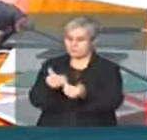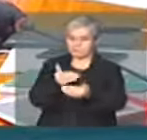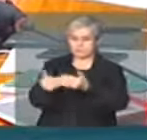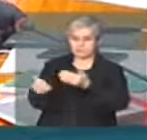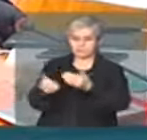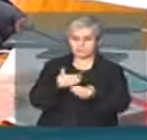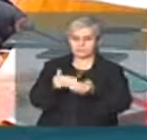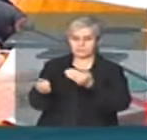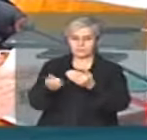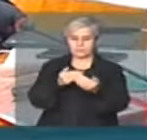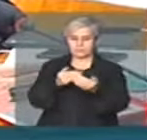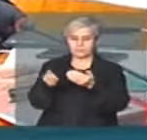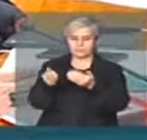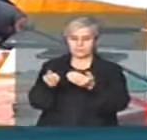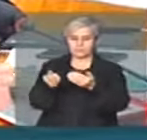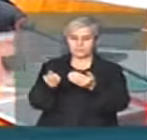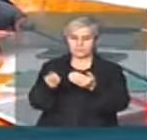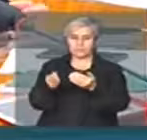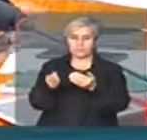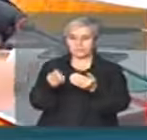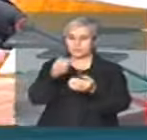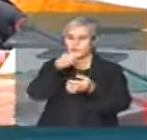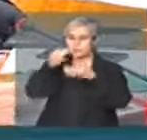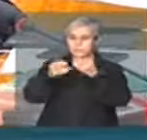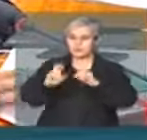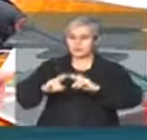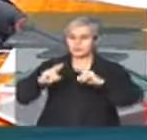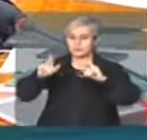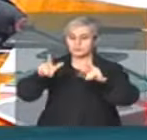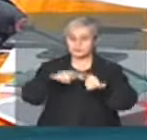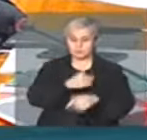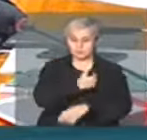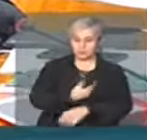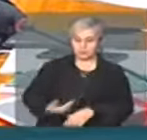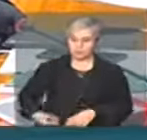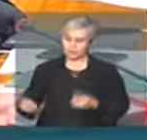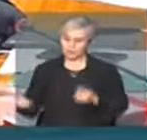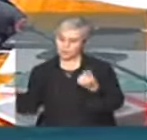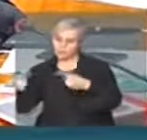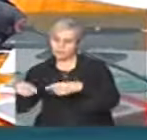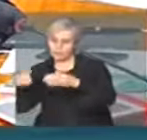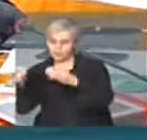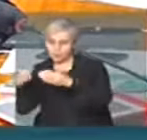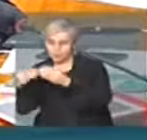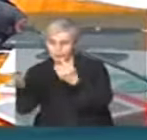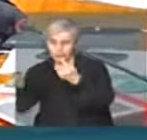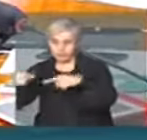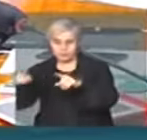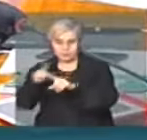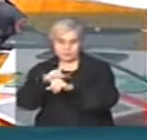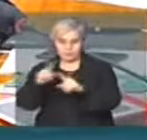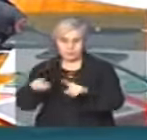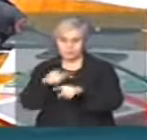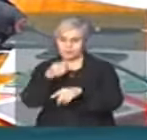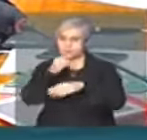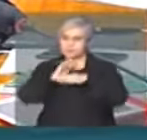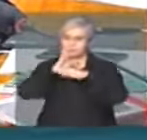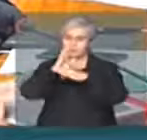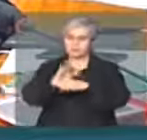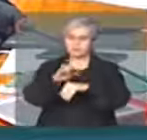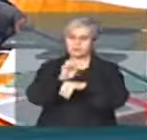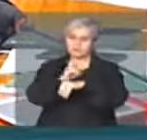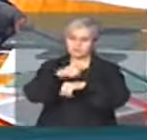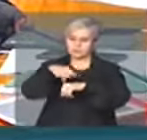independentemente de fronteiras que separem o governo da oposição, em benefício do Estado